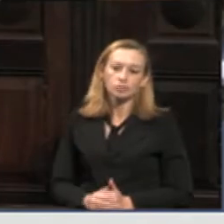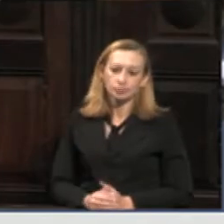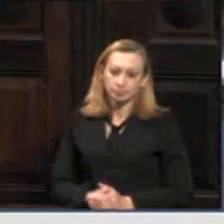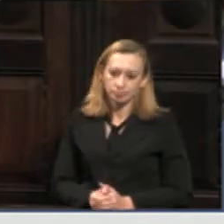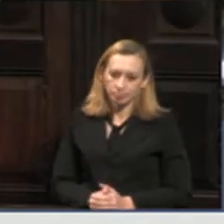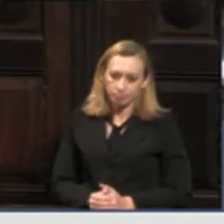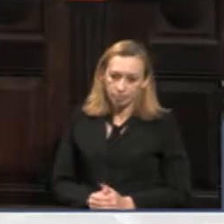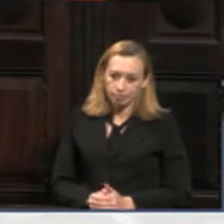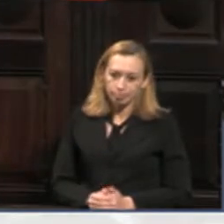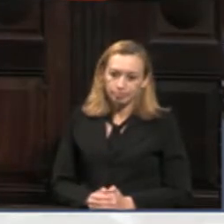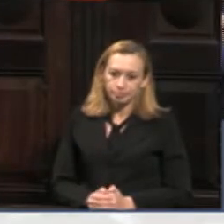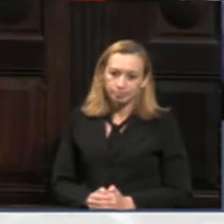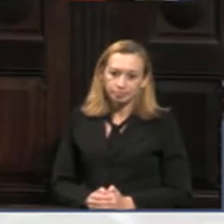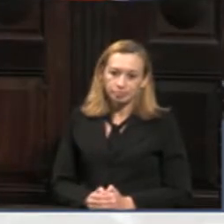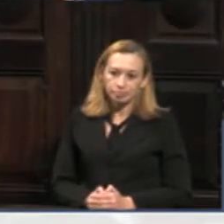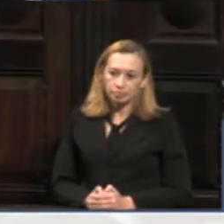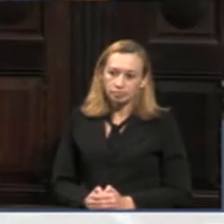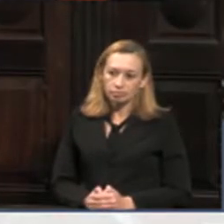regimentais.